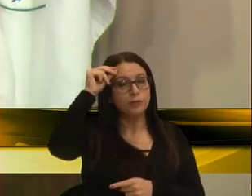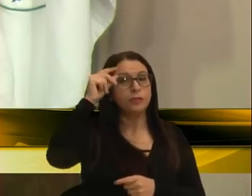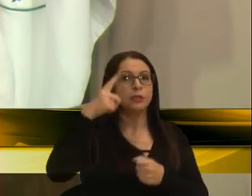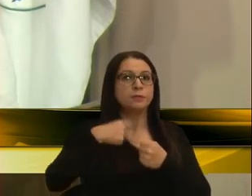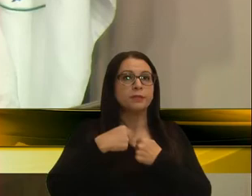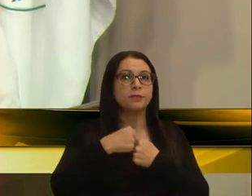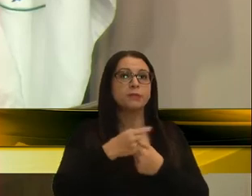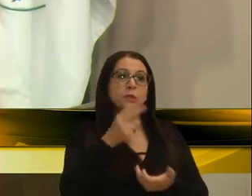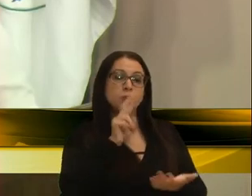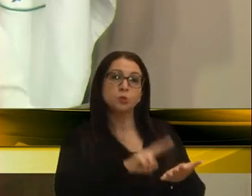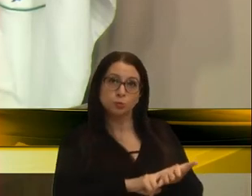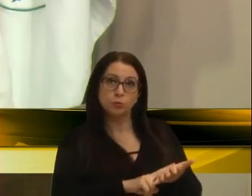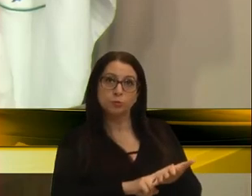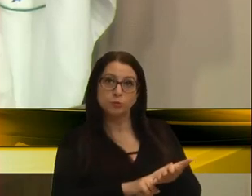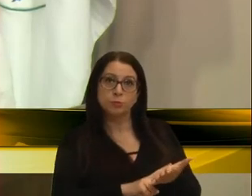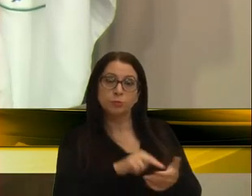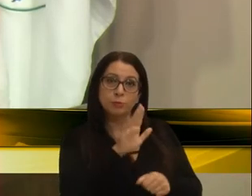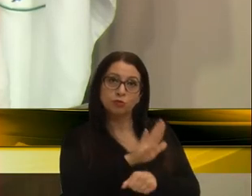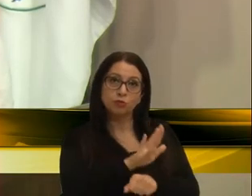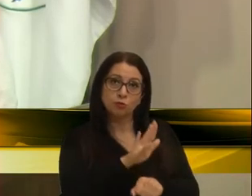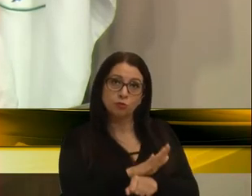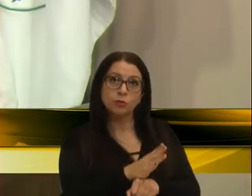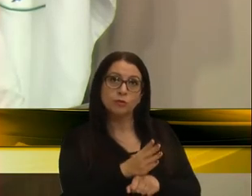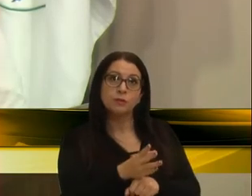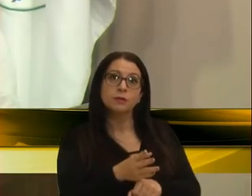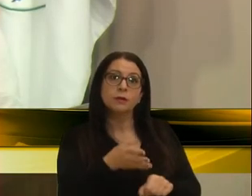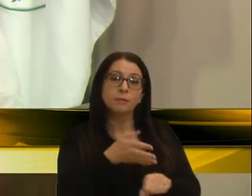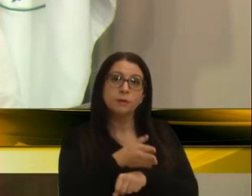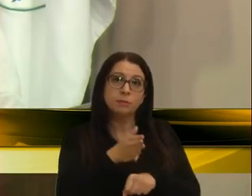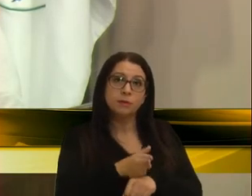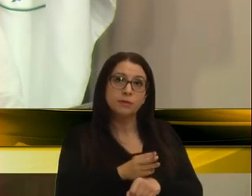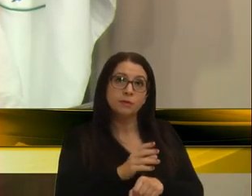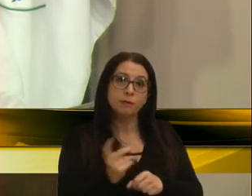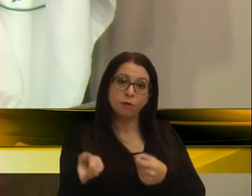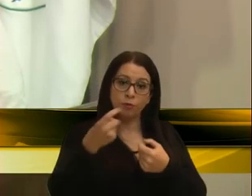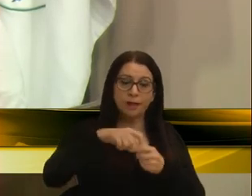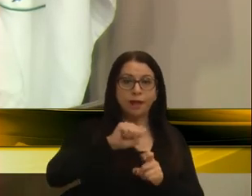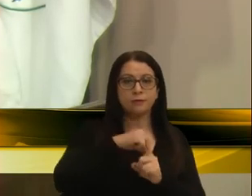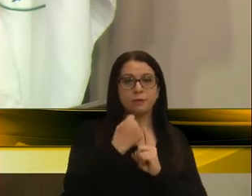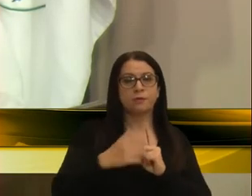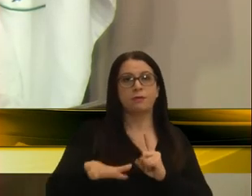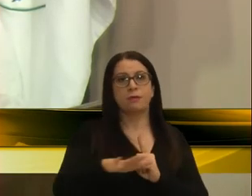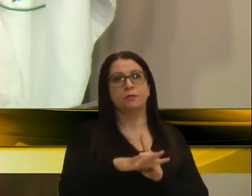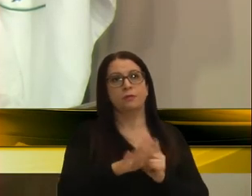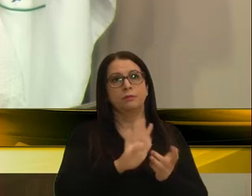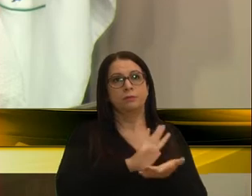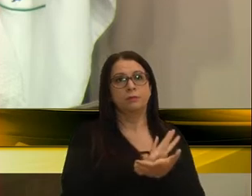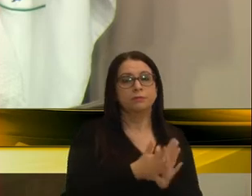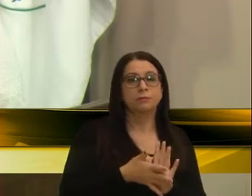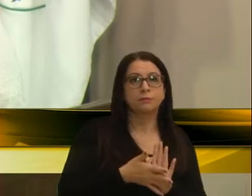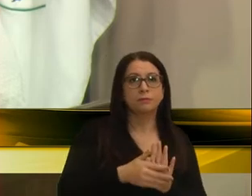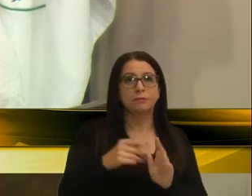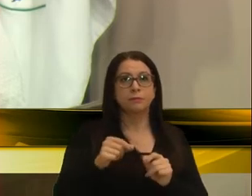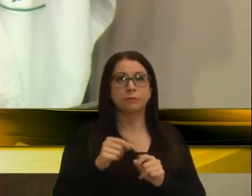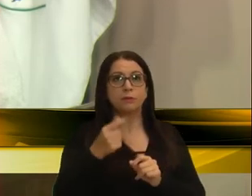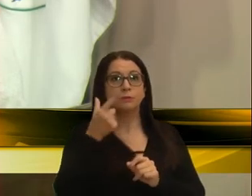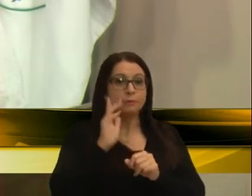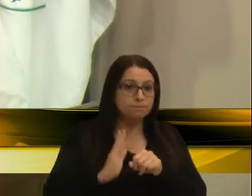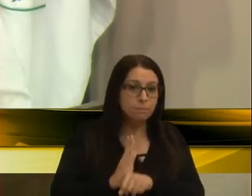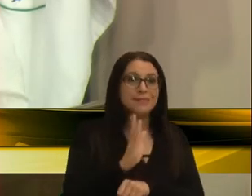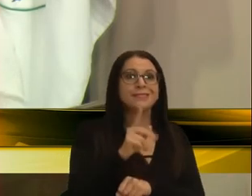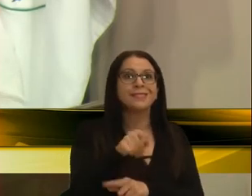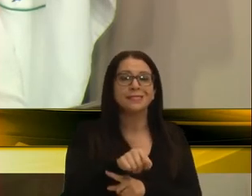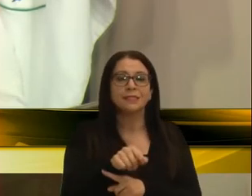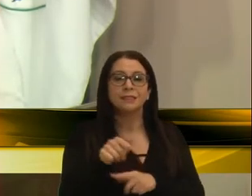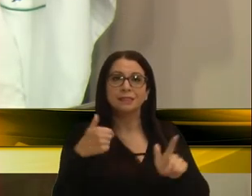município assumir uma ajuda, uma participação na ressocialização. São preconceitos que a gente precisa vencer e